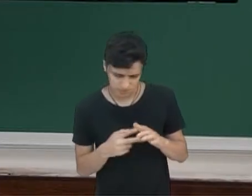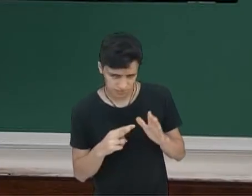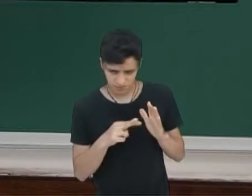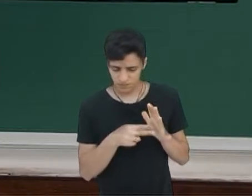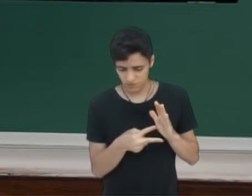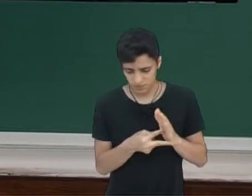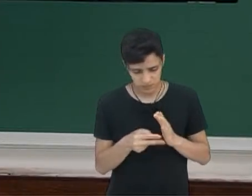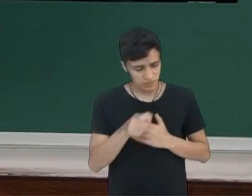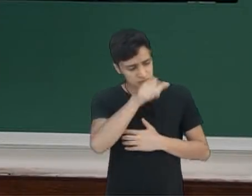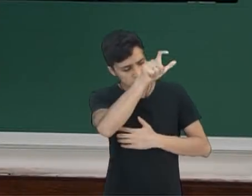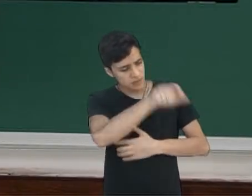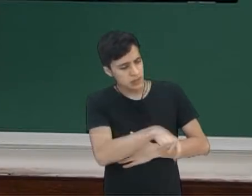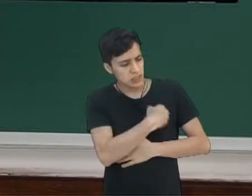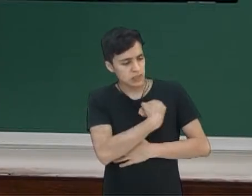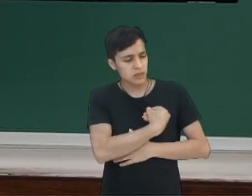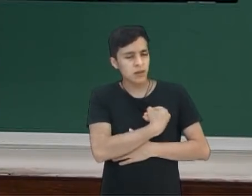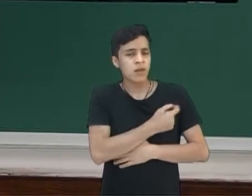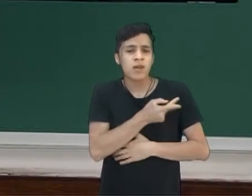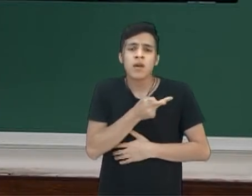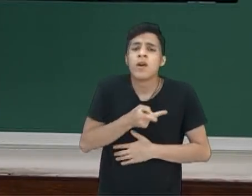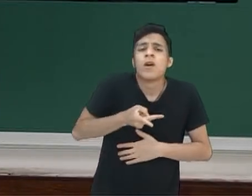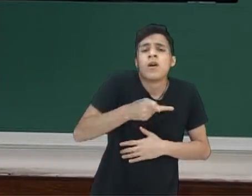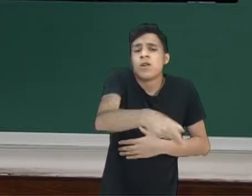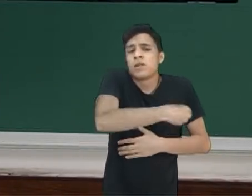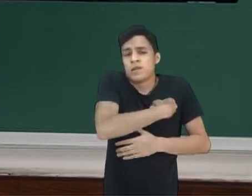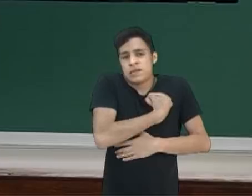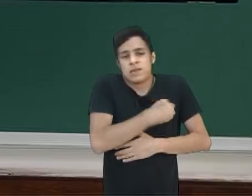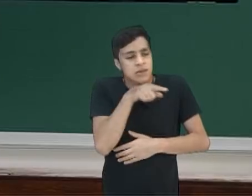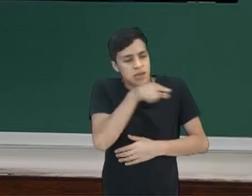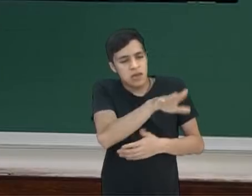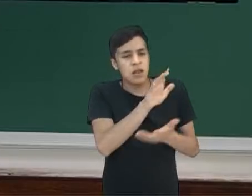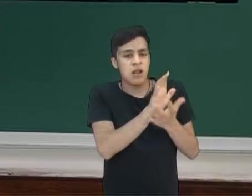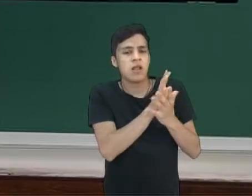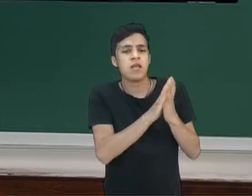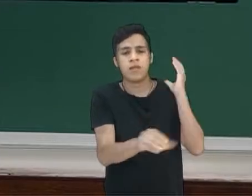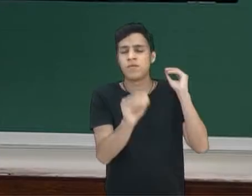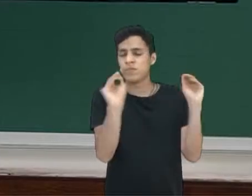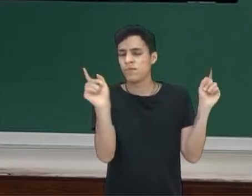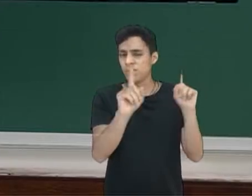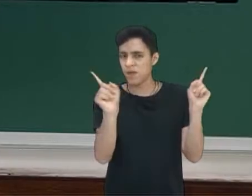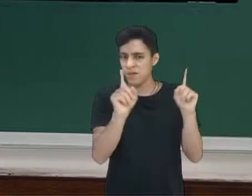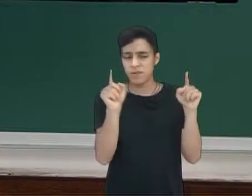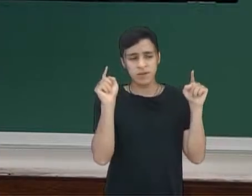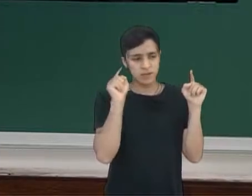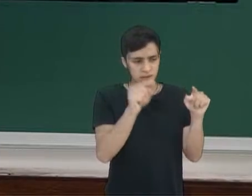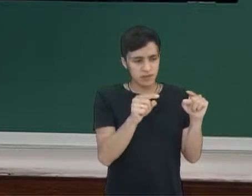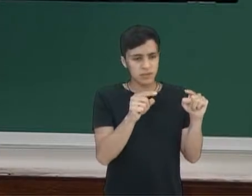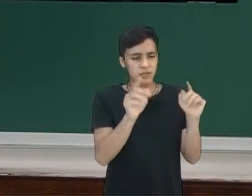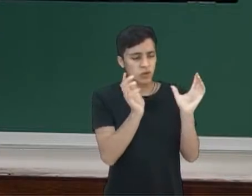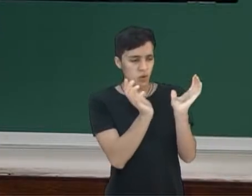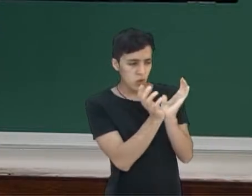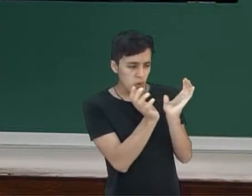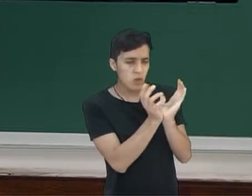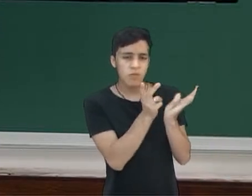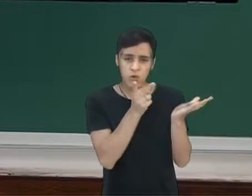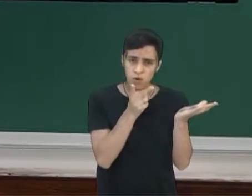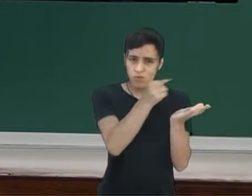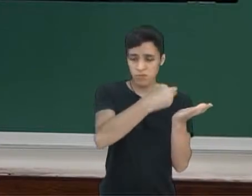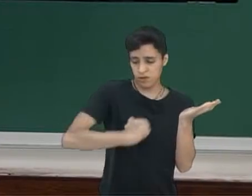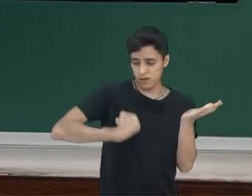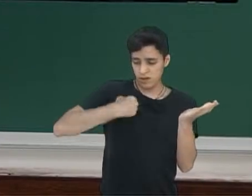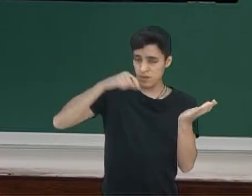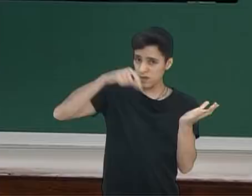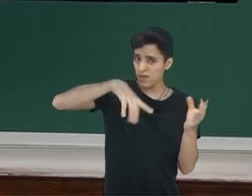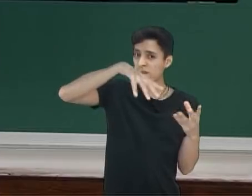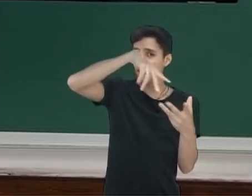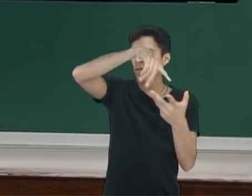ser vivo continue existindo, e que aquela espécie não seja extinta, que ela continue a habitar o nosso